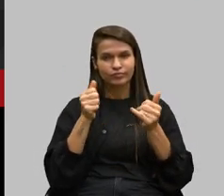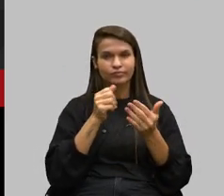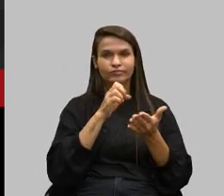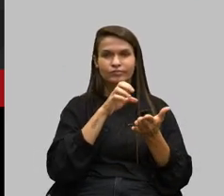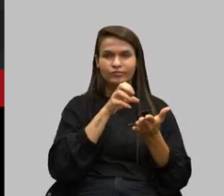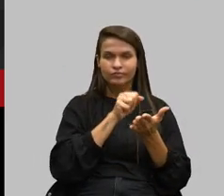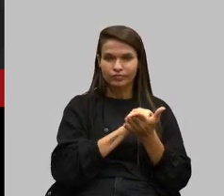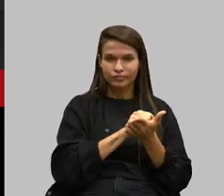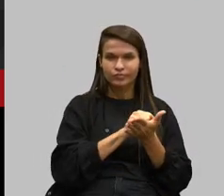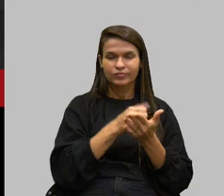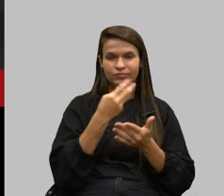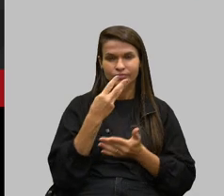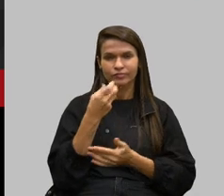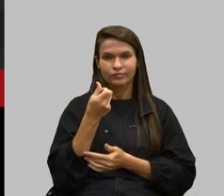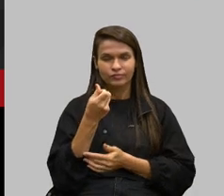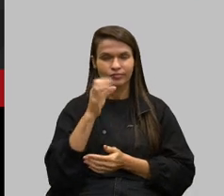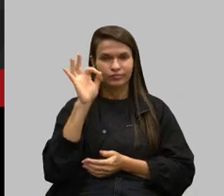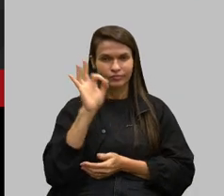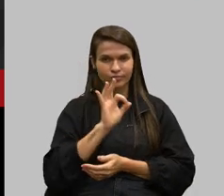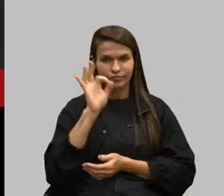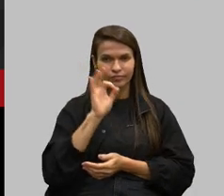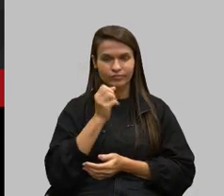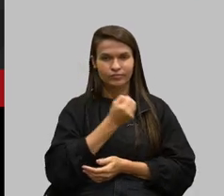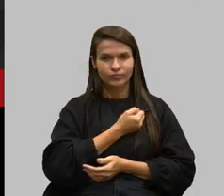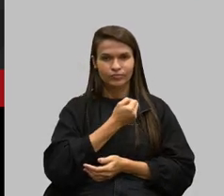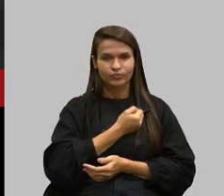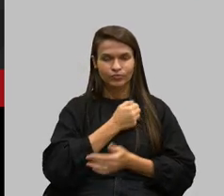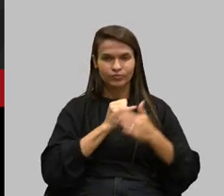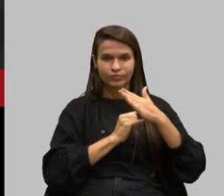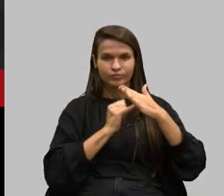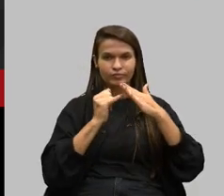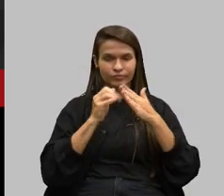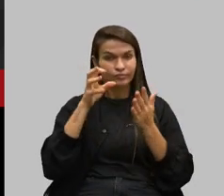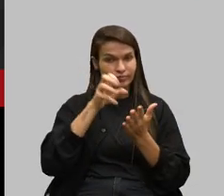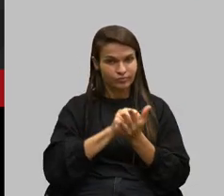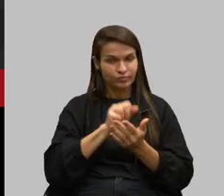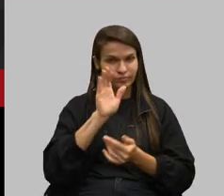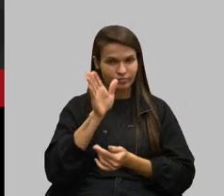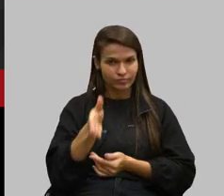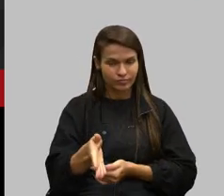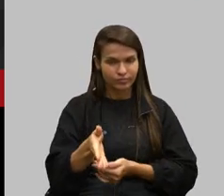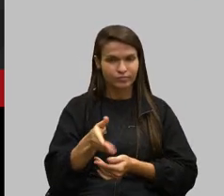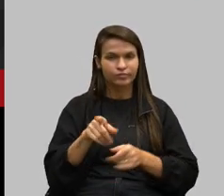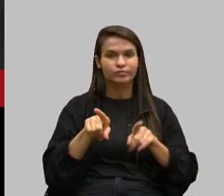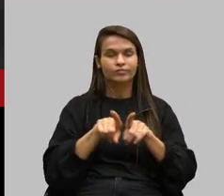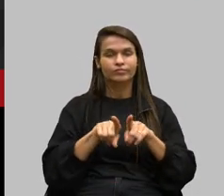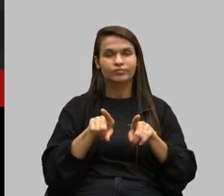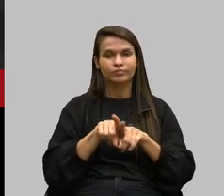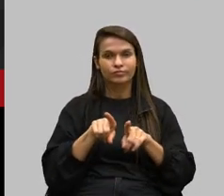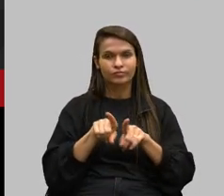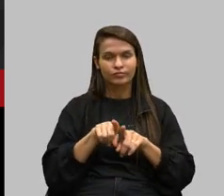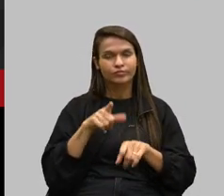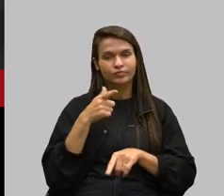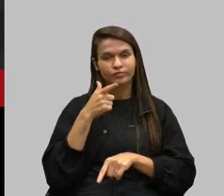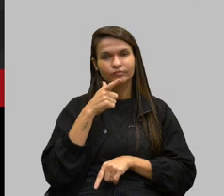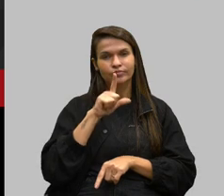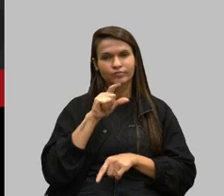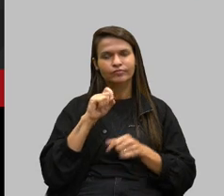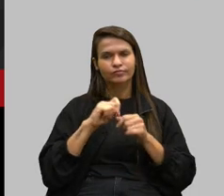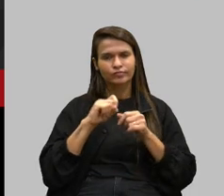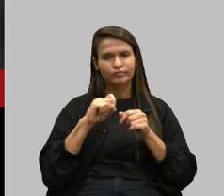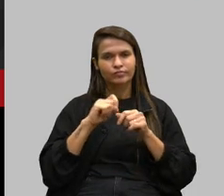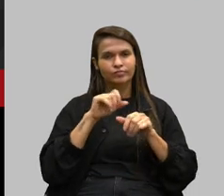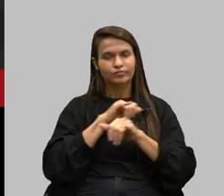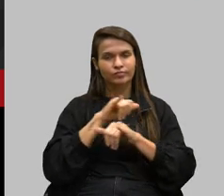em 36% o número de instituições credenciadas E com isso a gente como a gente fez uma